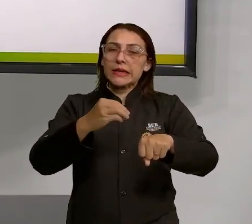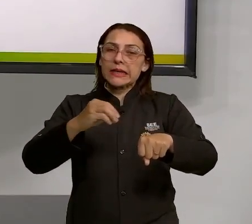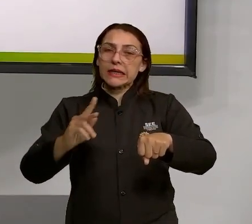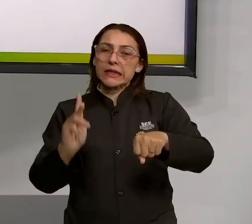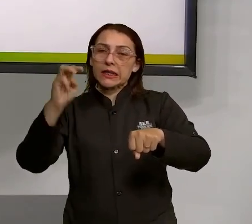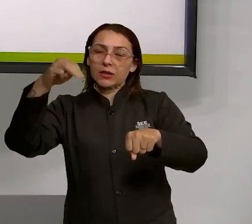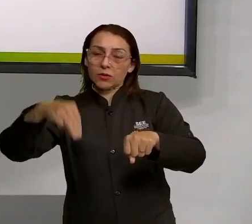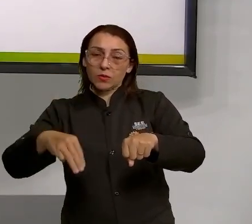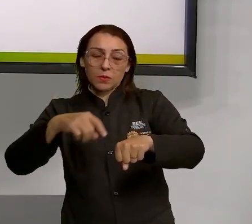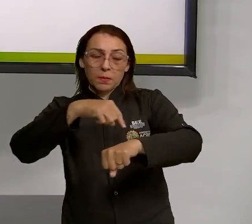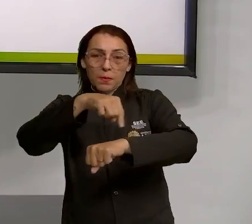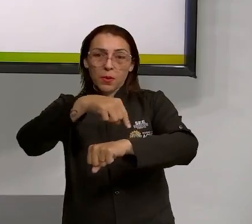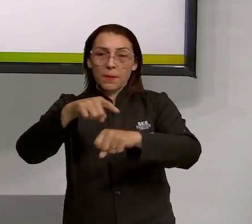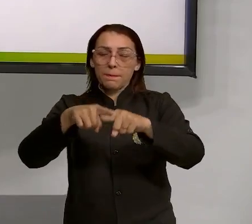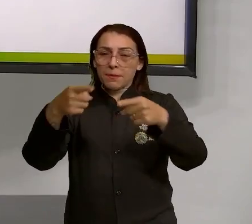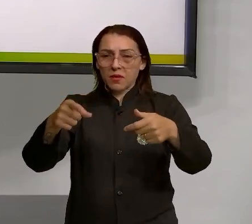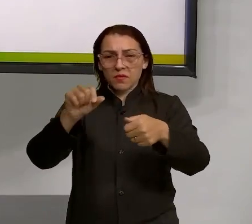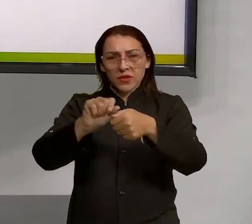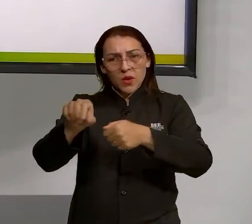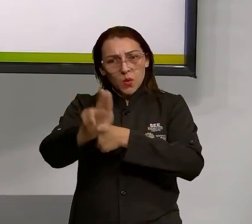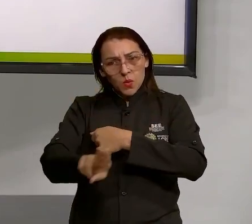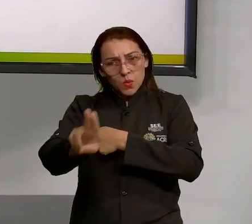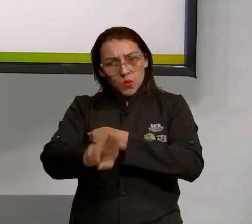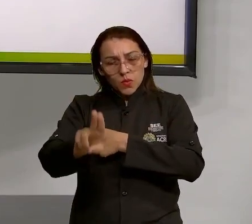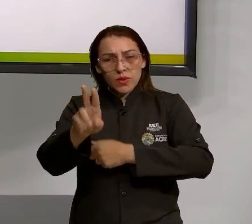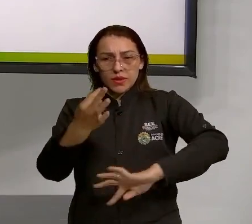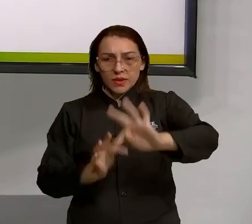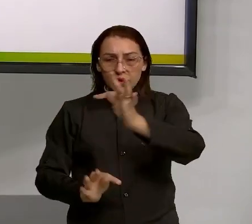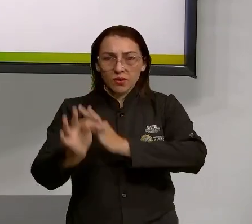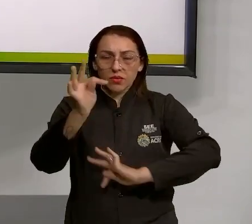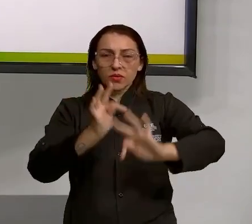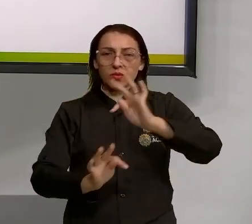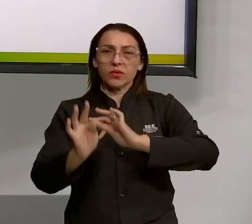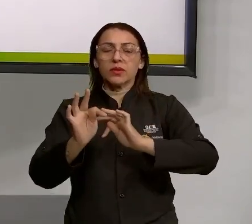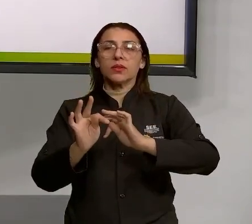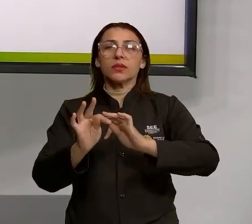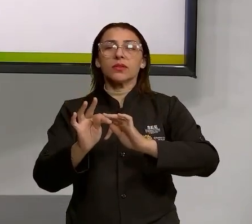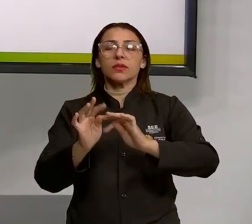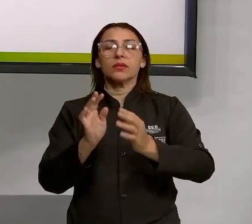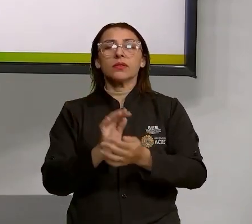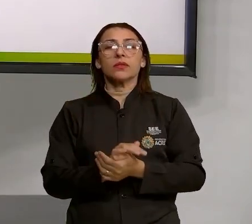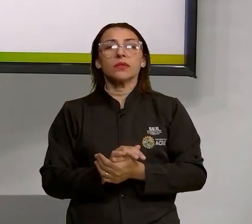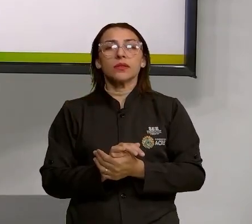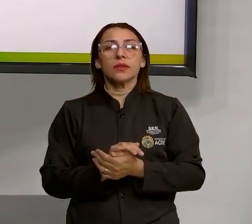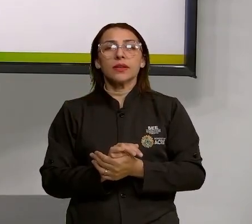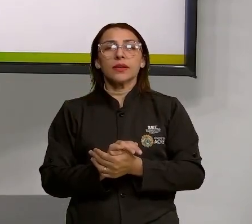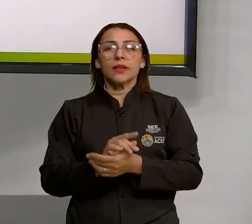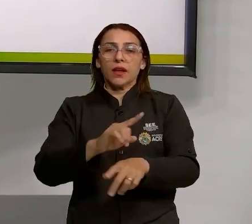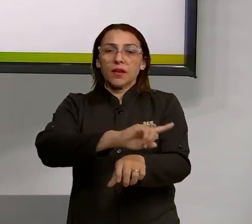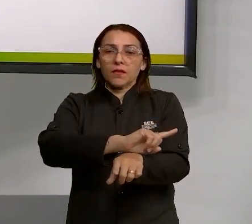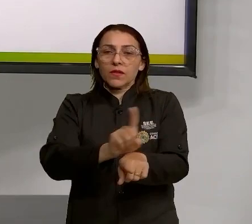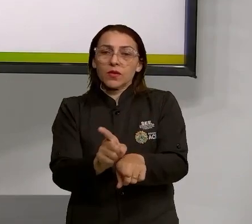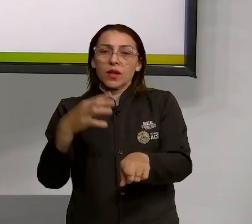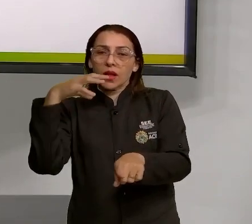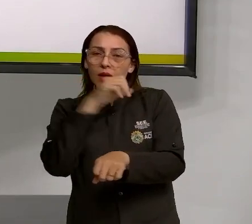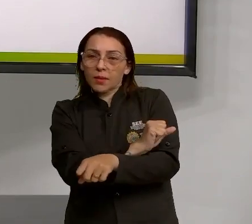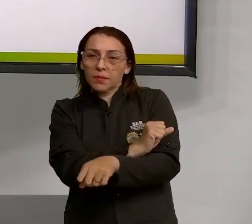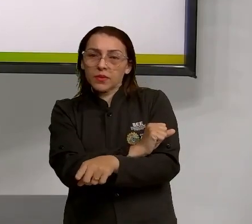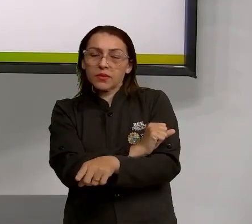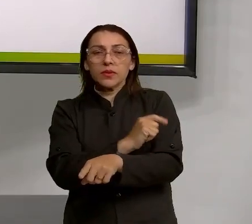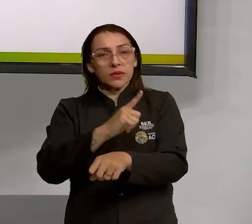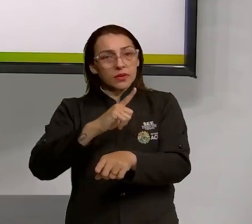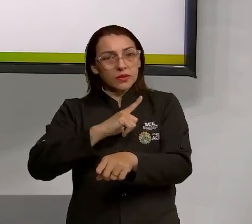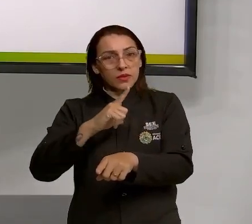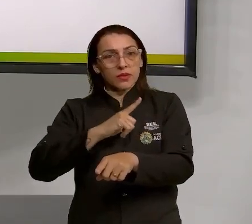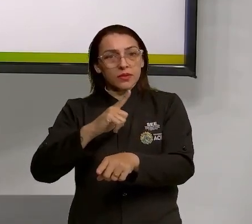hora. Mas você vai fazer o uso dessa tecnologia levando em consideração essa velocidade, vai desenvolver essa